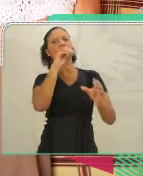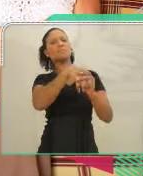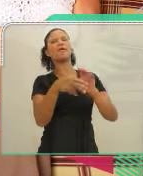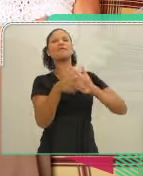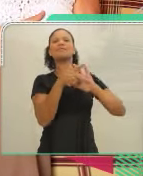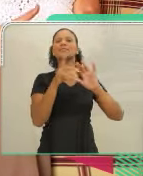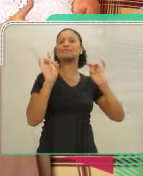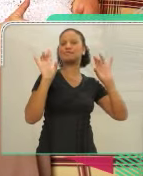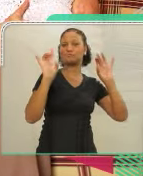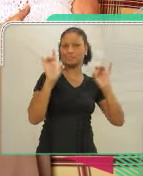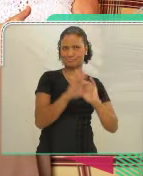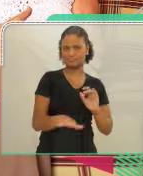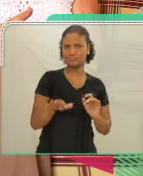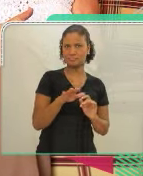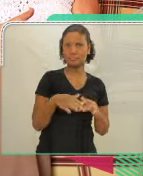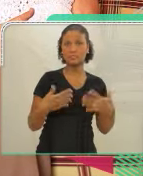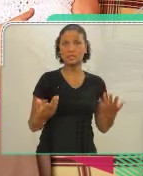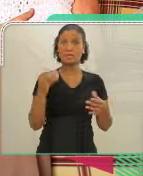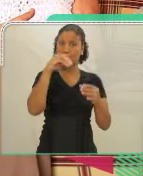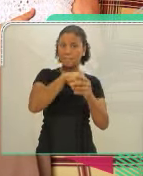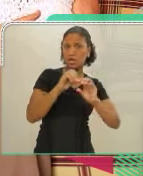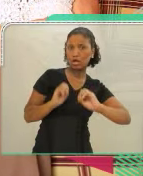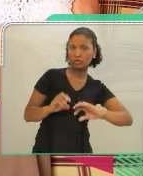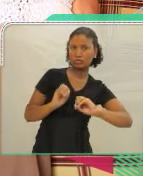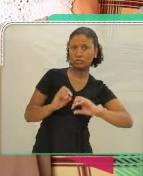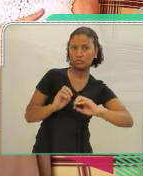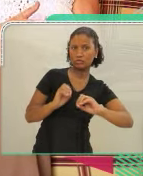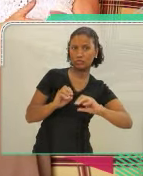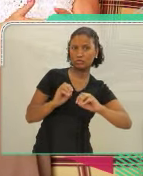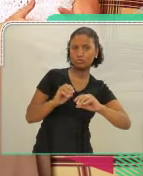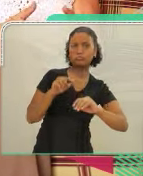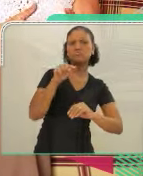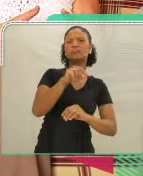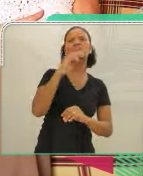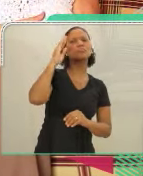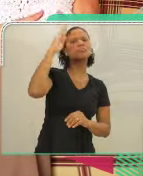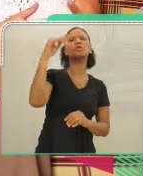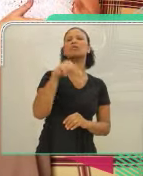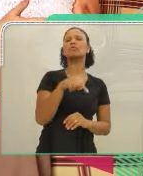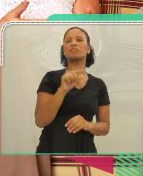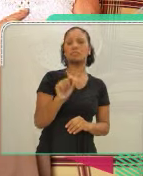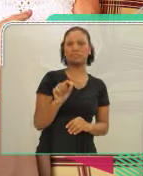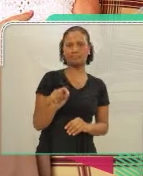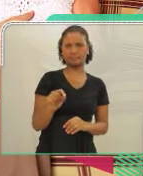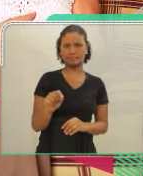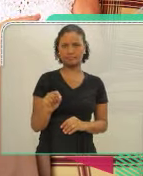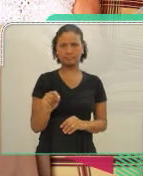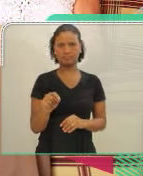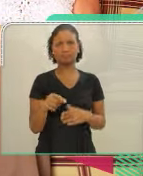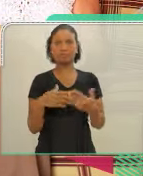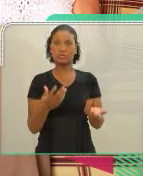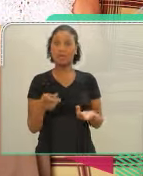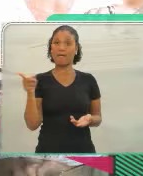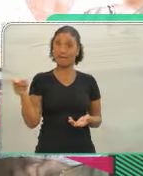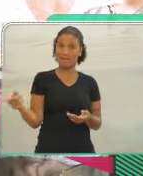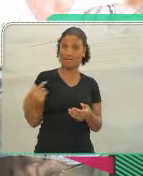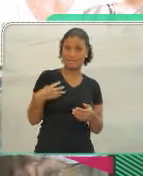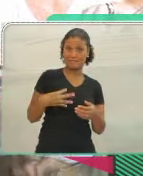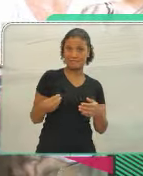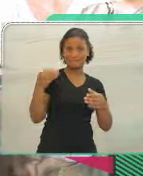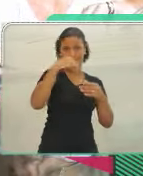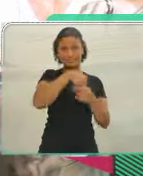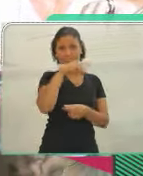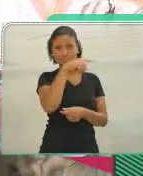parte de especiais, na parte de ensino propriamente dito.